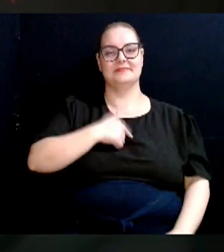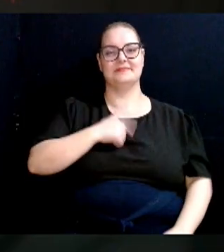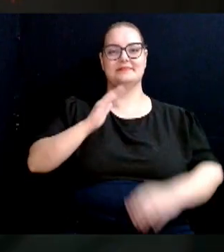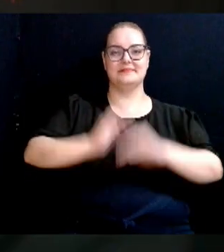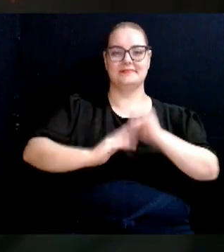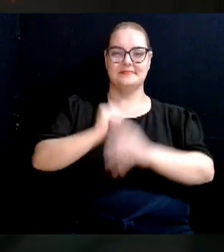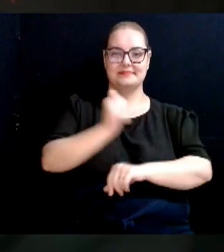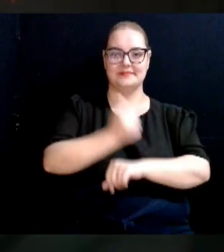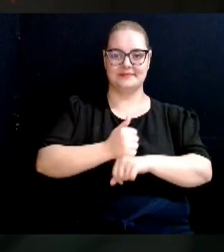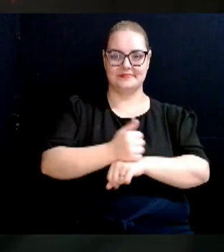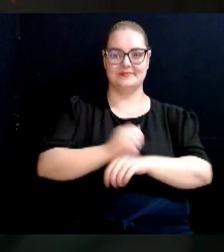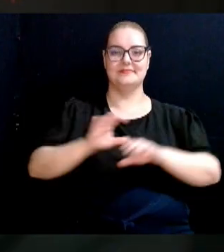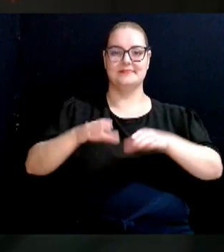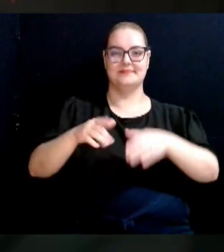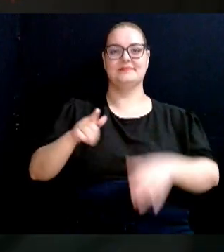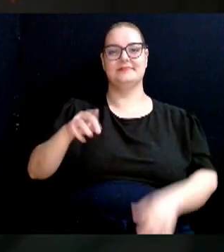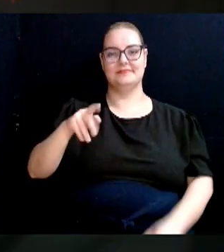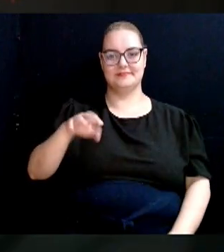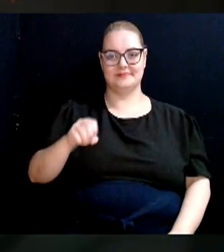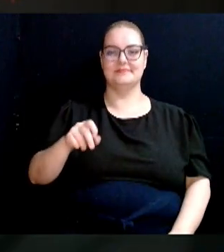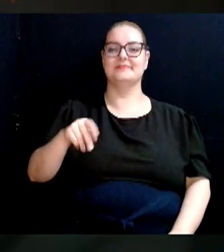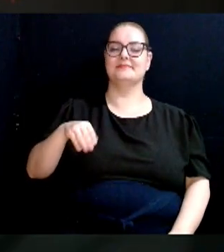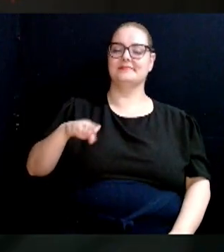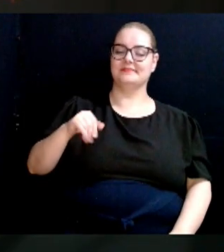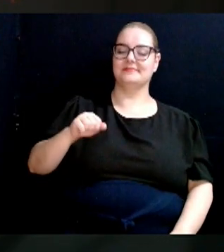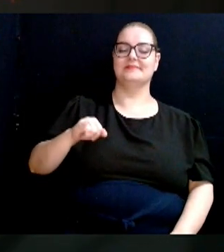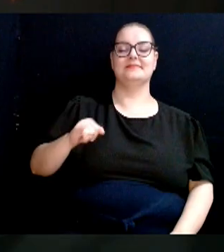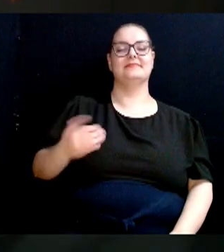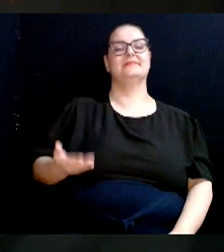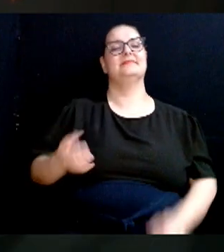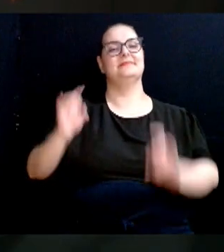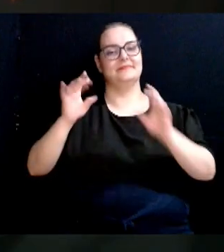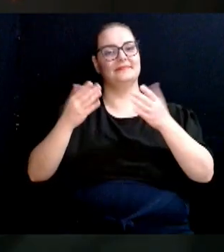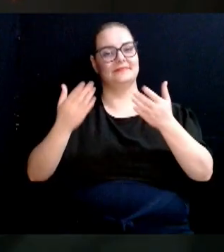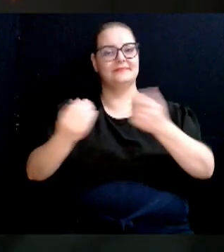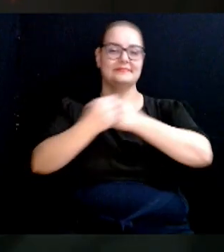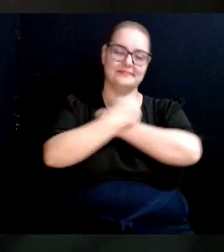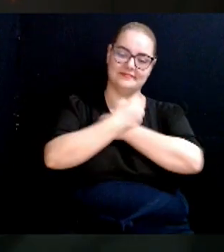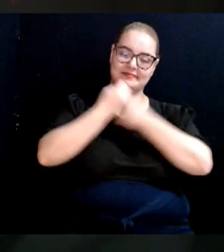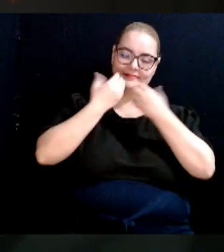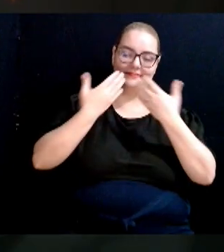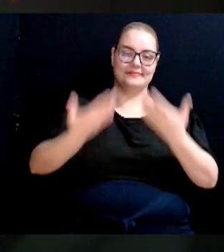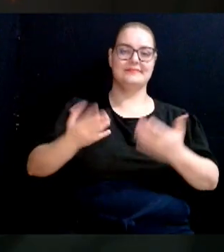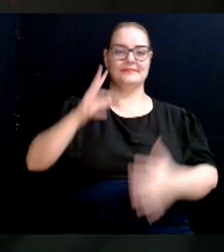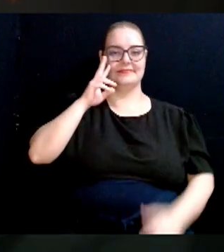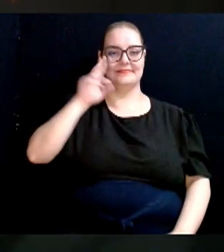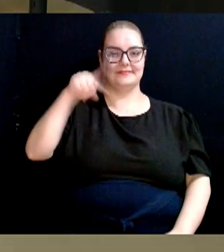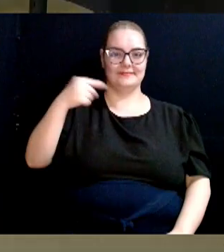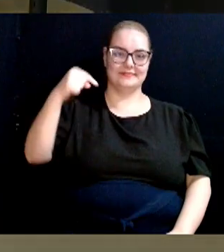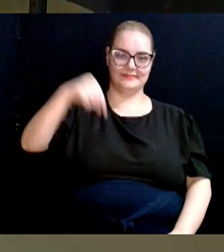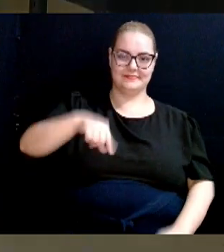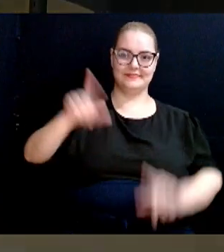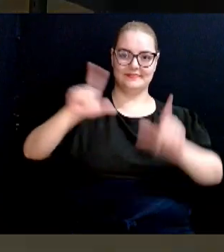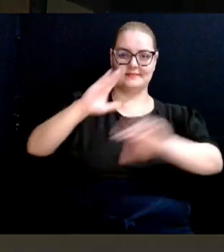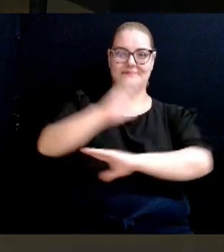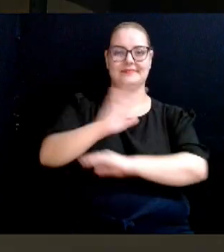do Grupo Mais, especialmente para você. Grande abraço, fique bem e a gente se vê por aqui. Tchau, tchau.